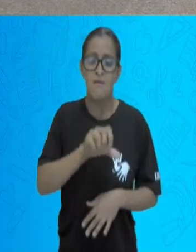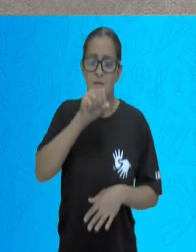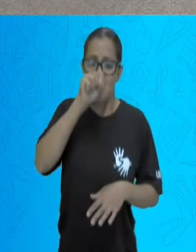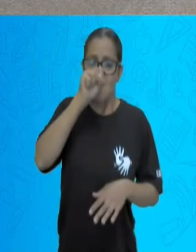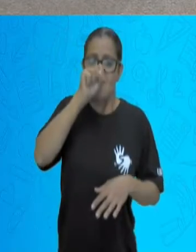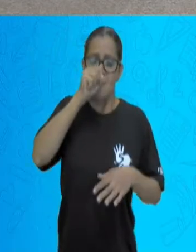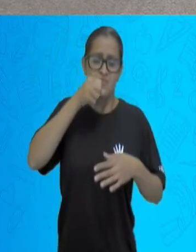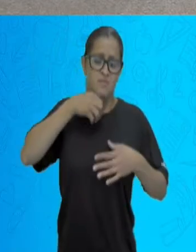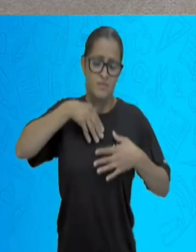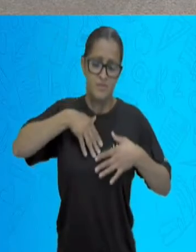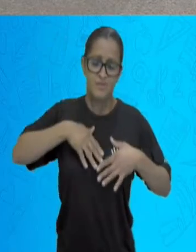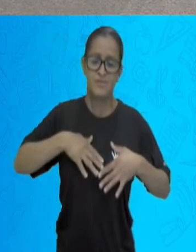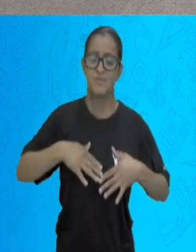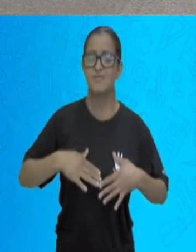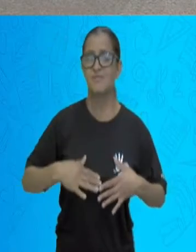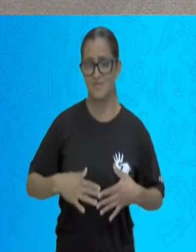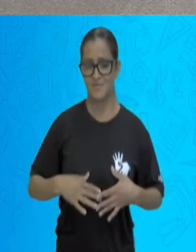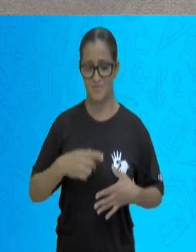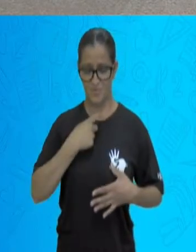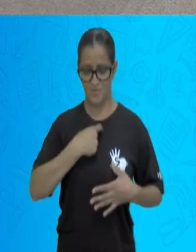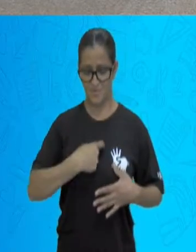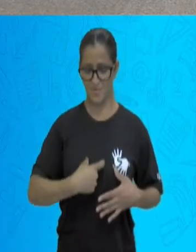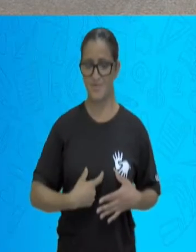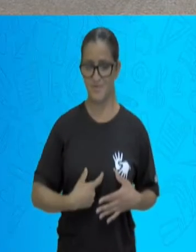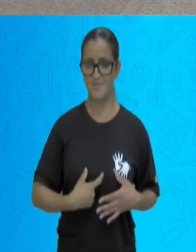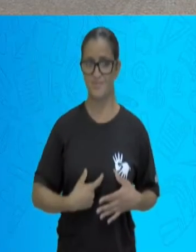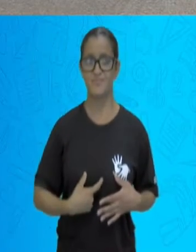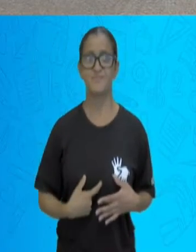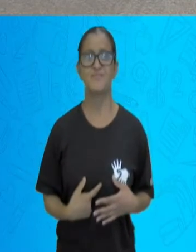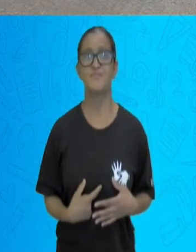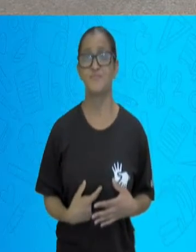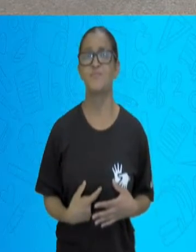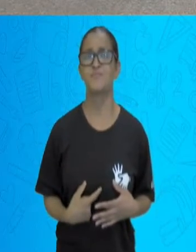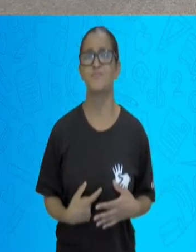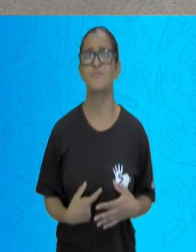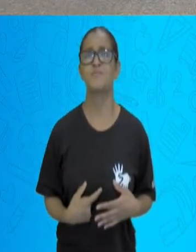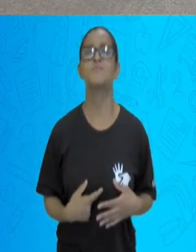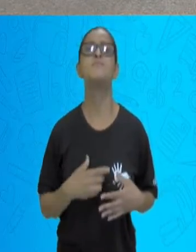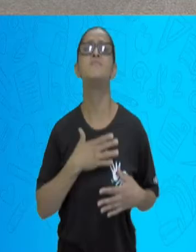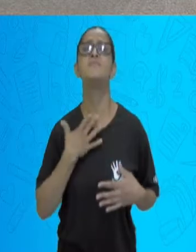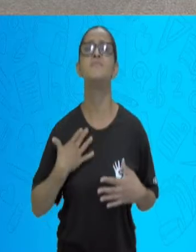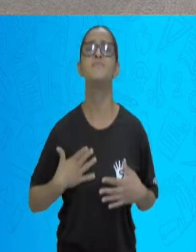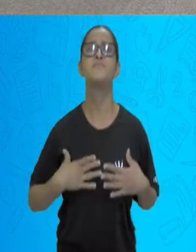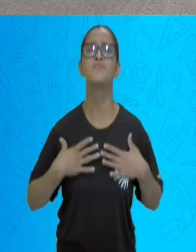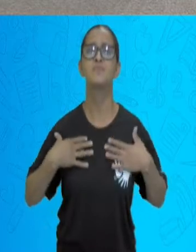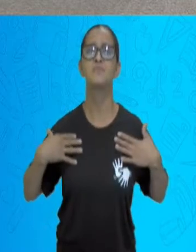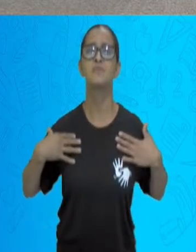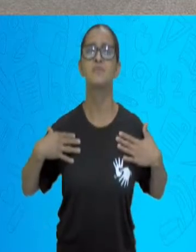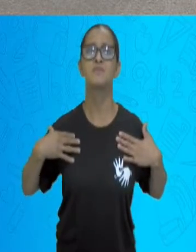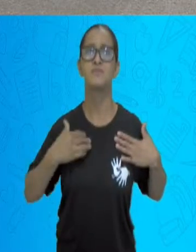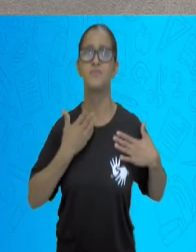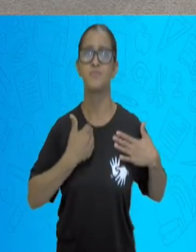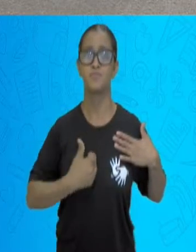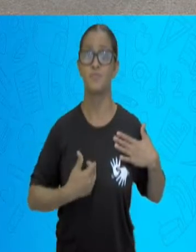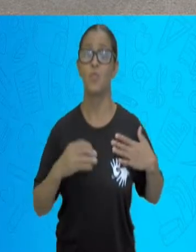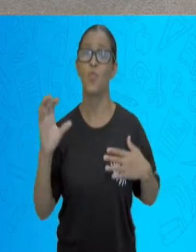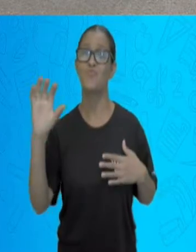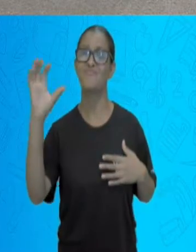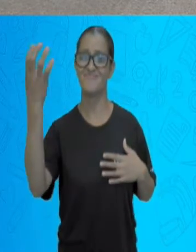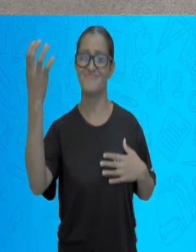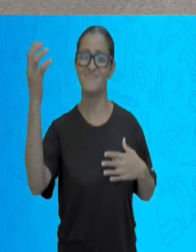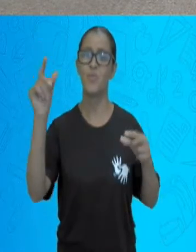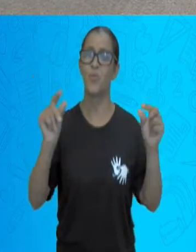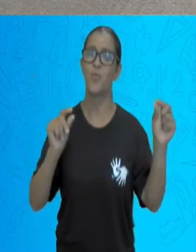das estruturas ali. Bom, essa traqueia nossa é aonde acontece, por exemplo,